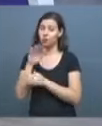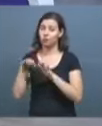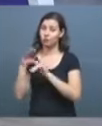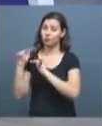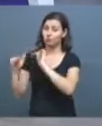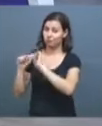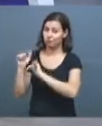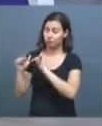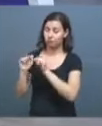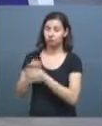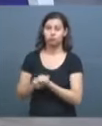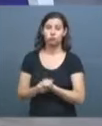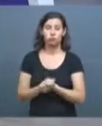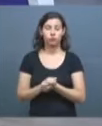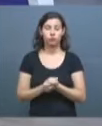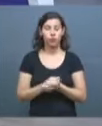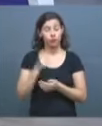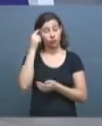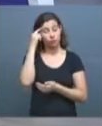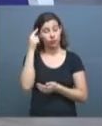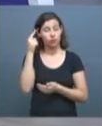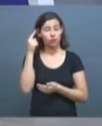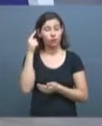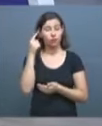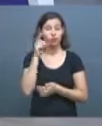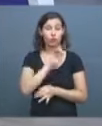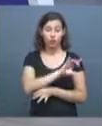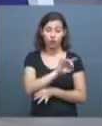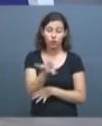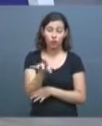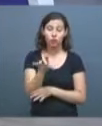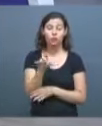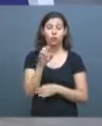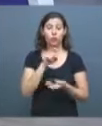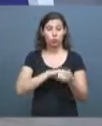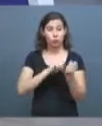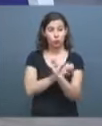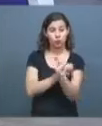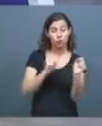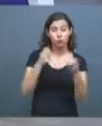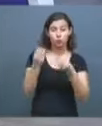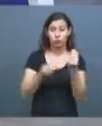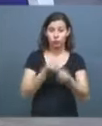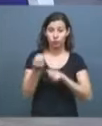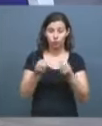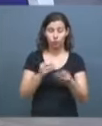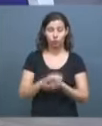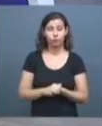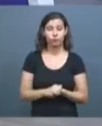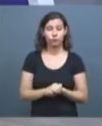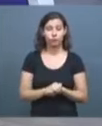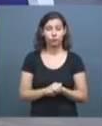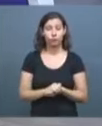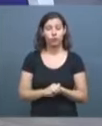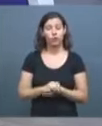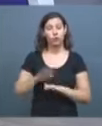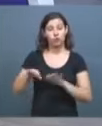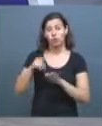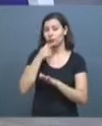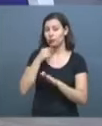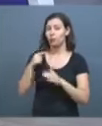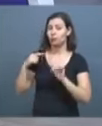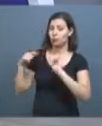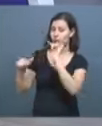vai depender de como essa mulher e esse homem vão lidar com esse estresse. O homem, ele é muito cobrado em questão do mercado de